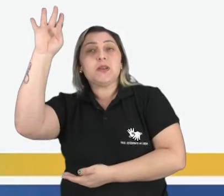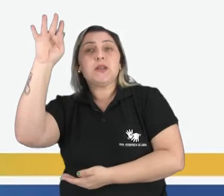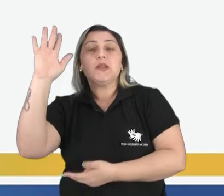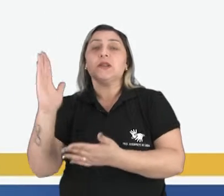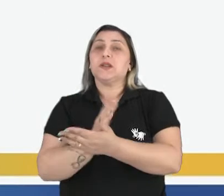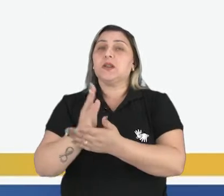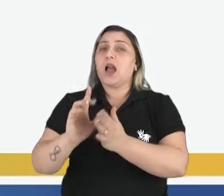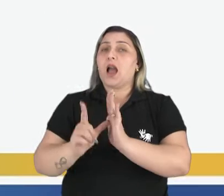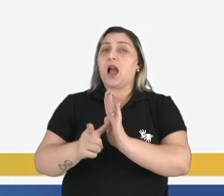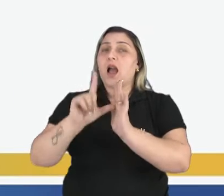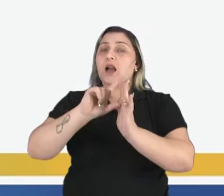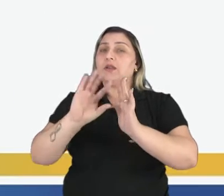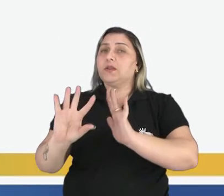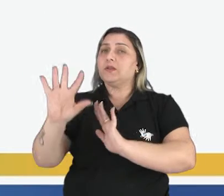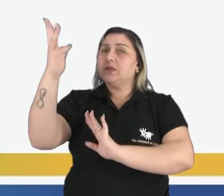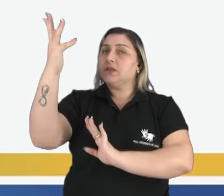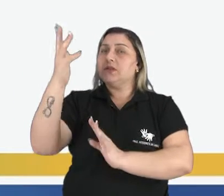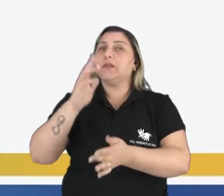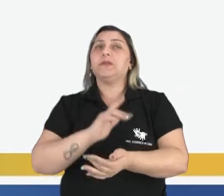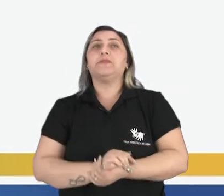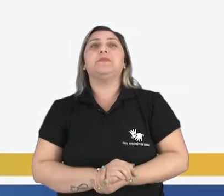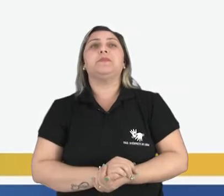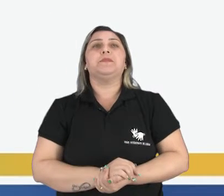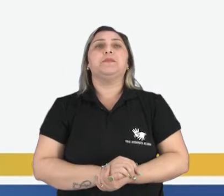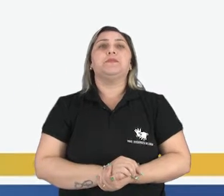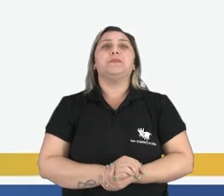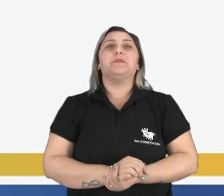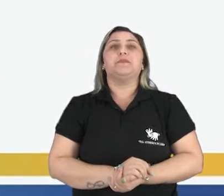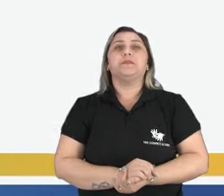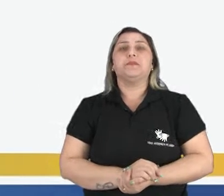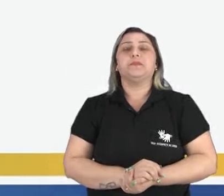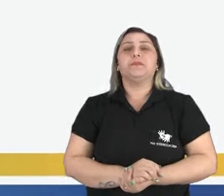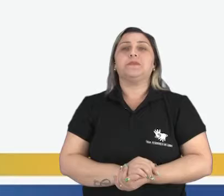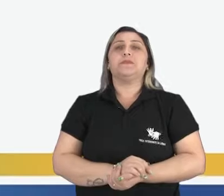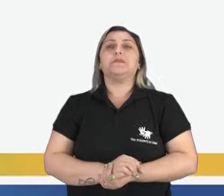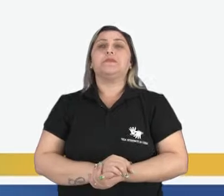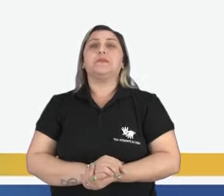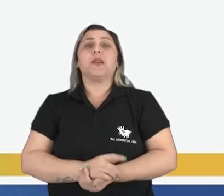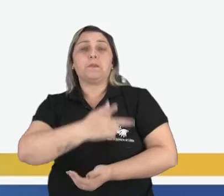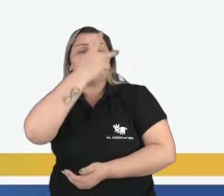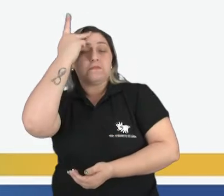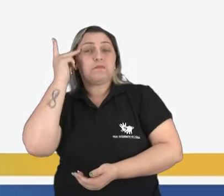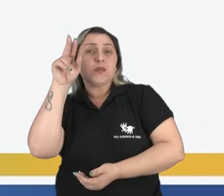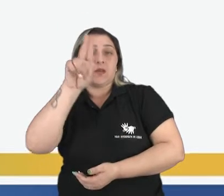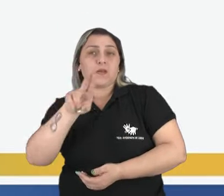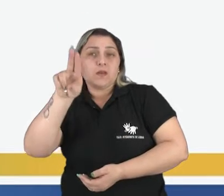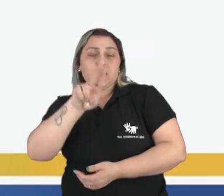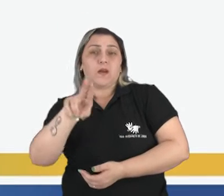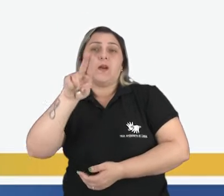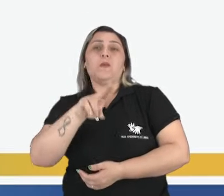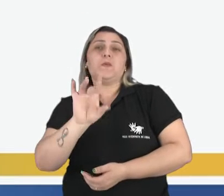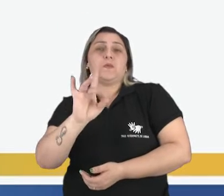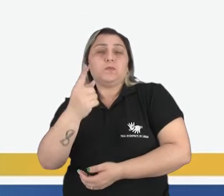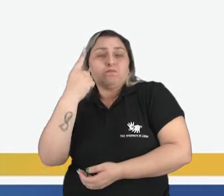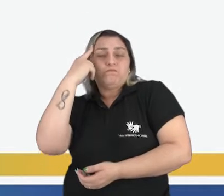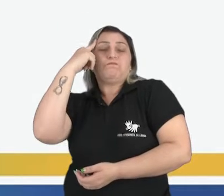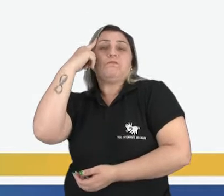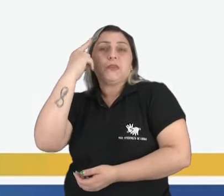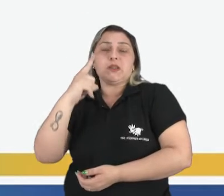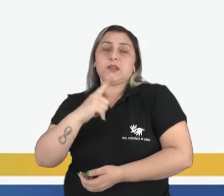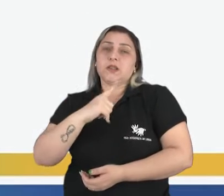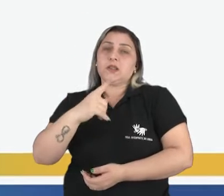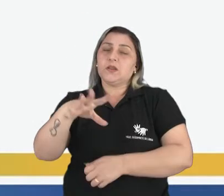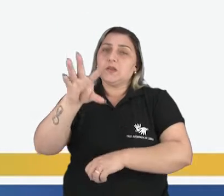determinadas coisas antes dela acontecer. É aquele sexto sentido que a pessoa usa, né? E temos aí